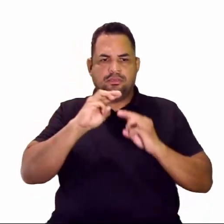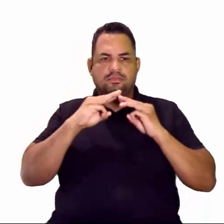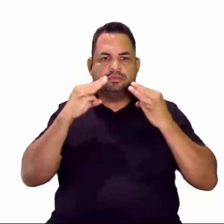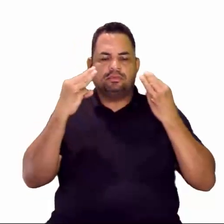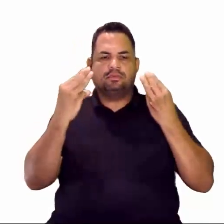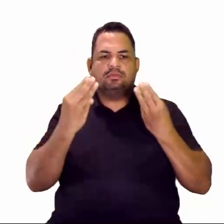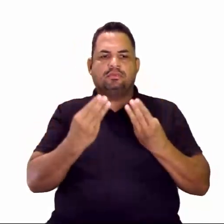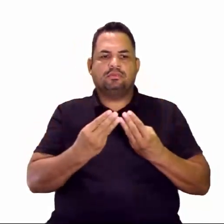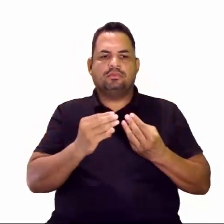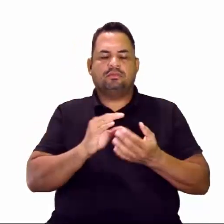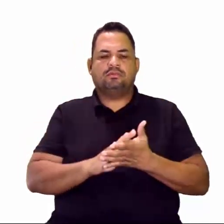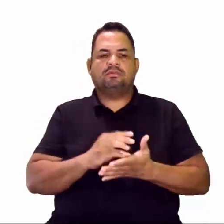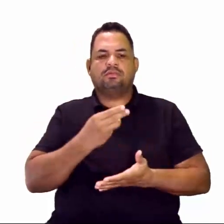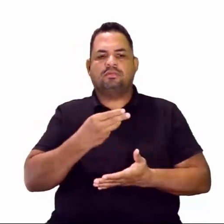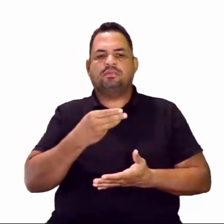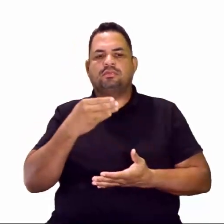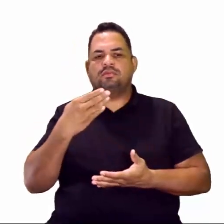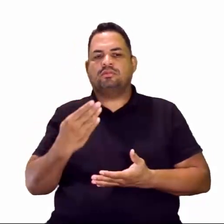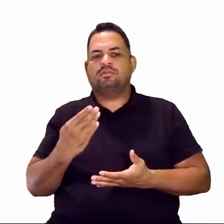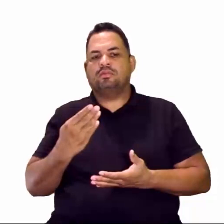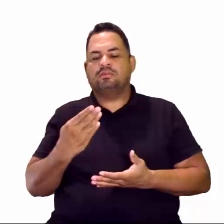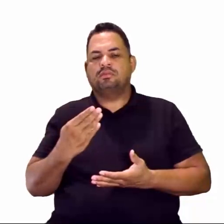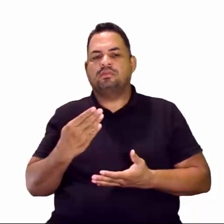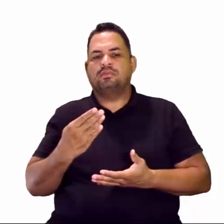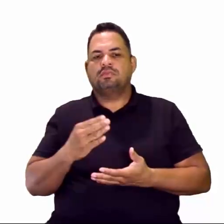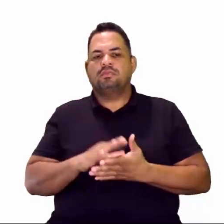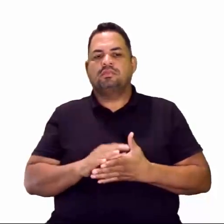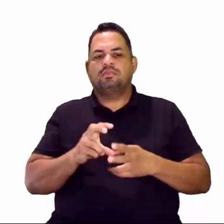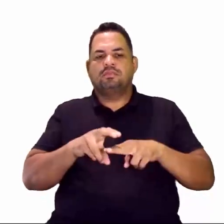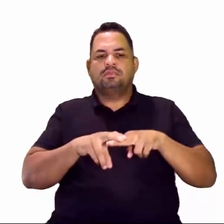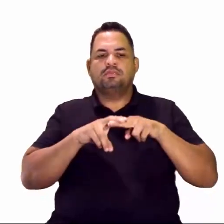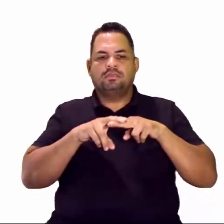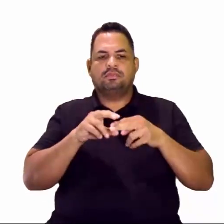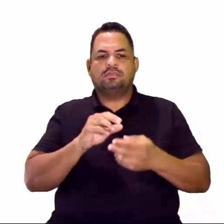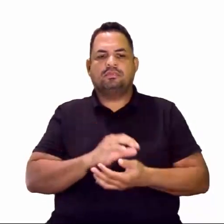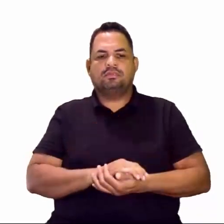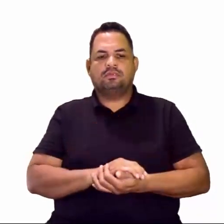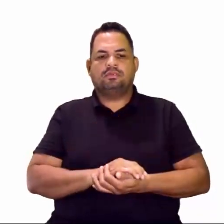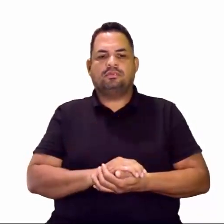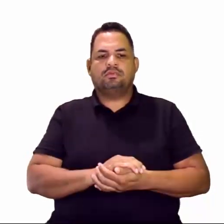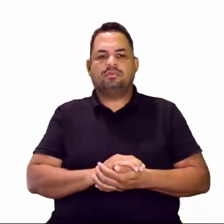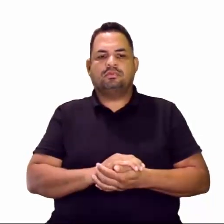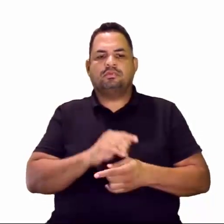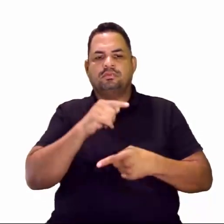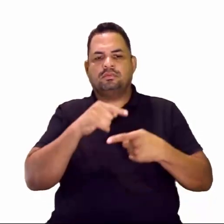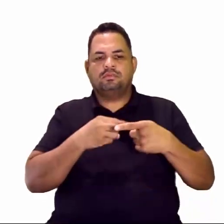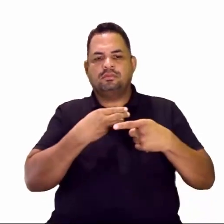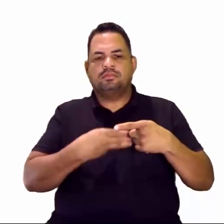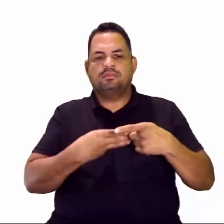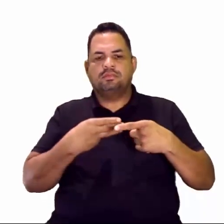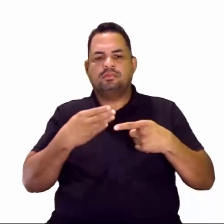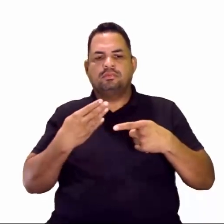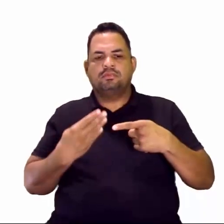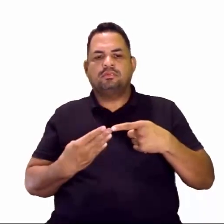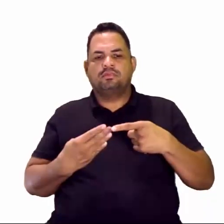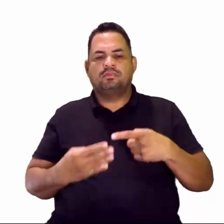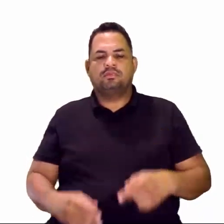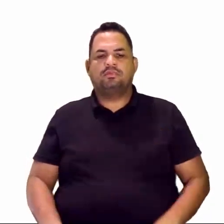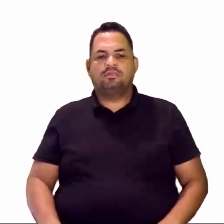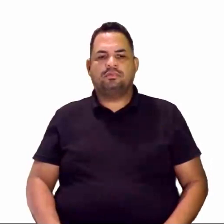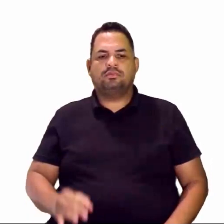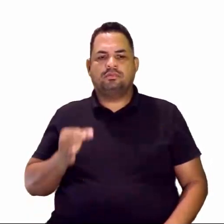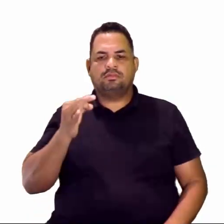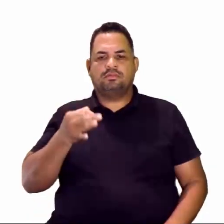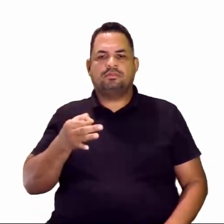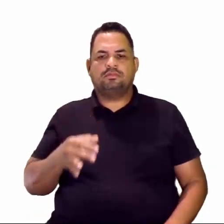da água oxigenada é 34. Então, por isso que aqui eu dividi por 34, não é 43,